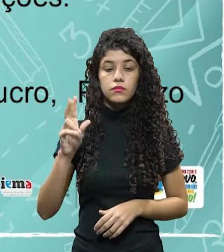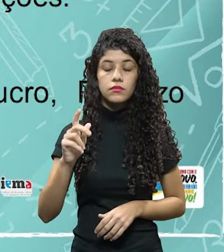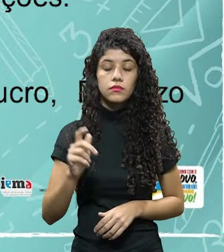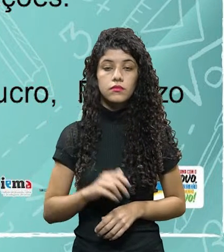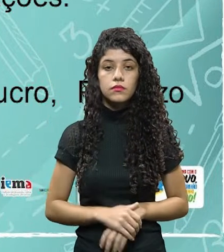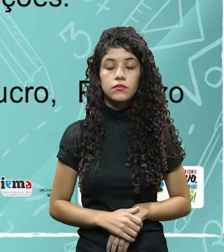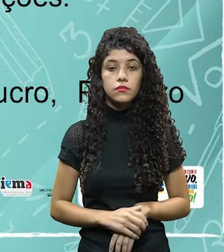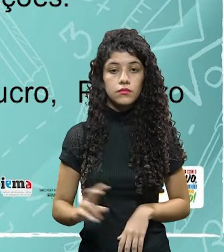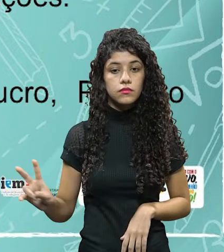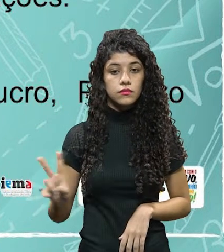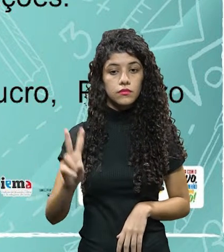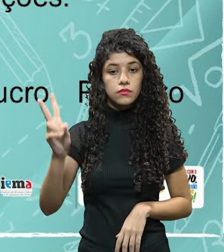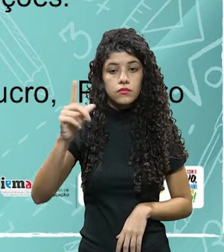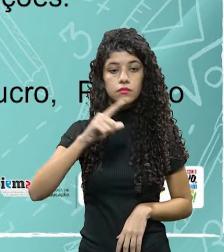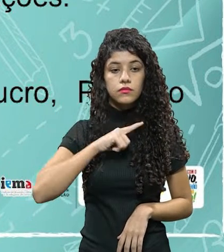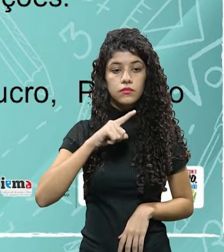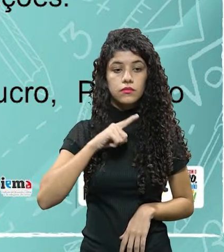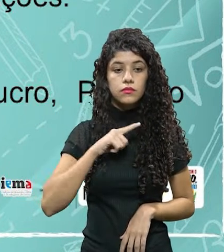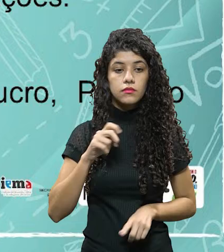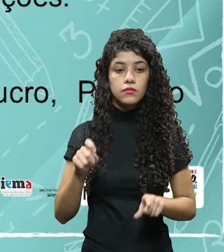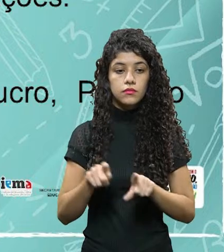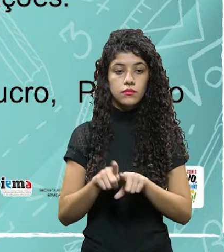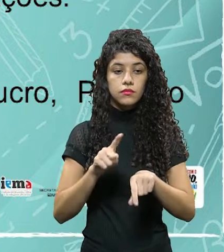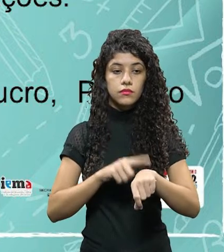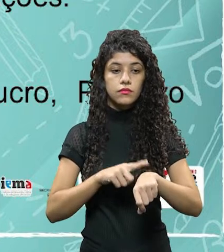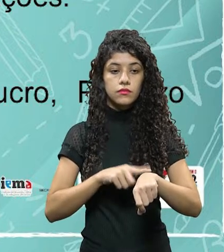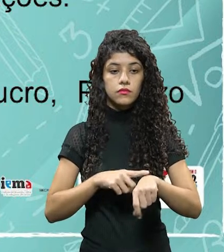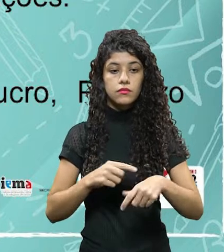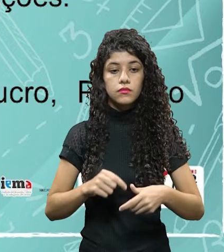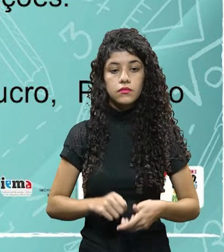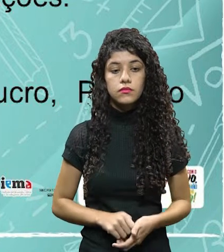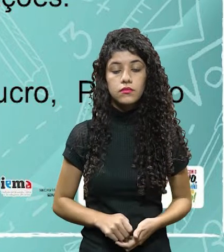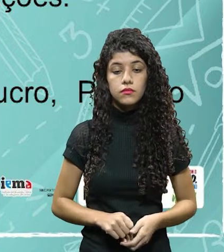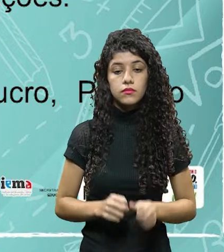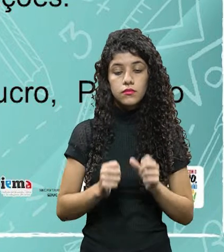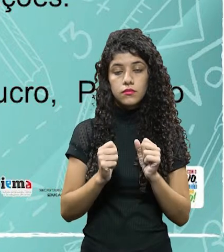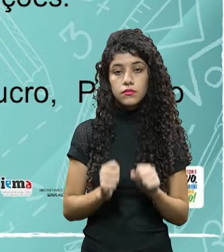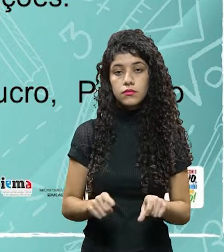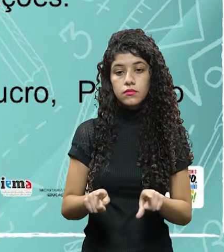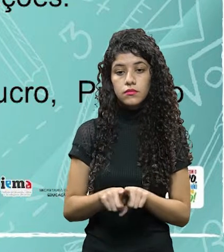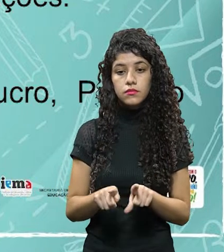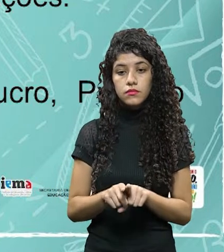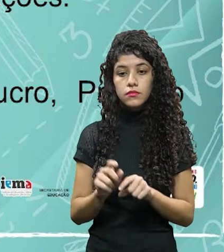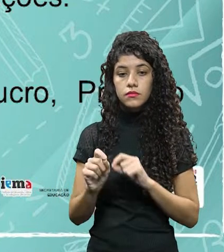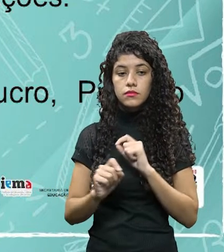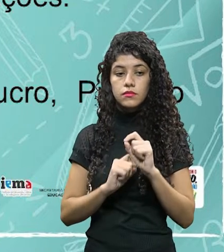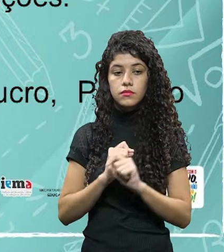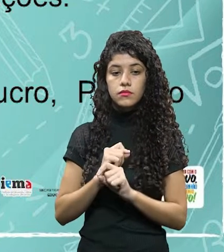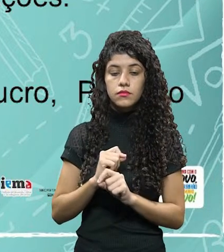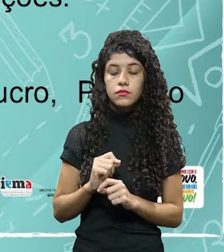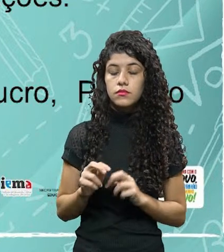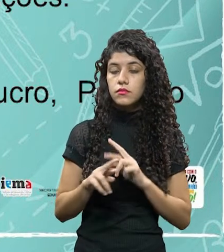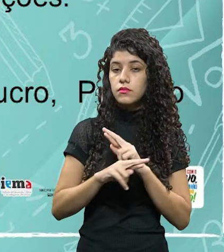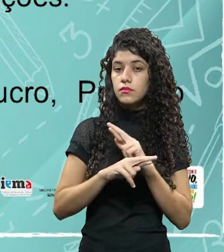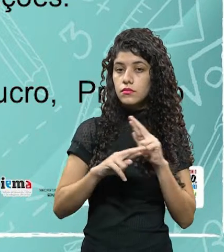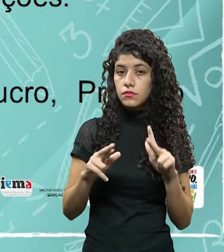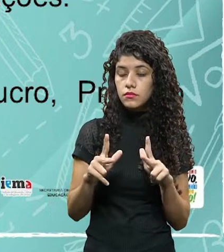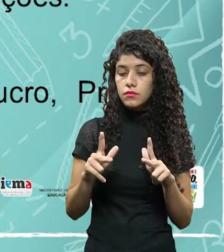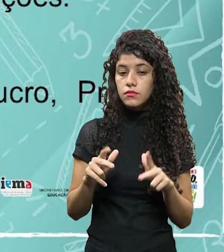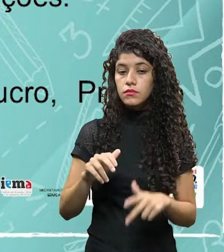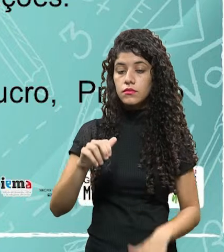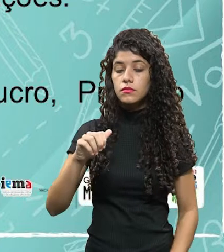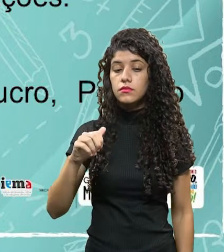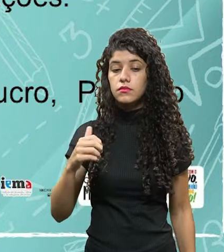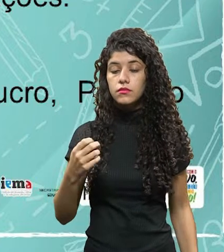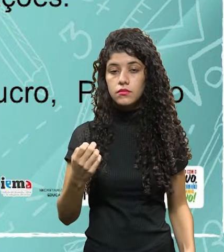ou acionistas têm na empresa em um determinado momento. Também podemos atribuir que o patrimônio líquido ele é a diferença entre o